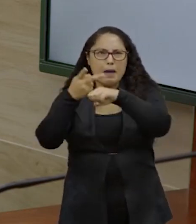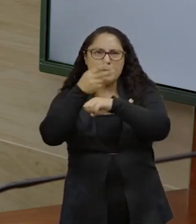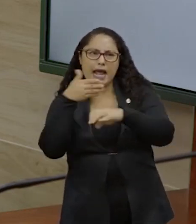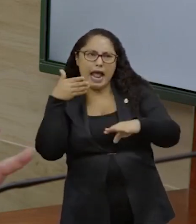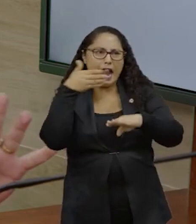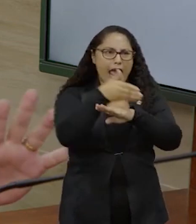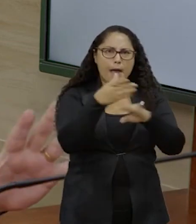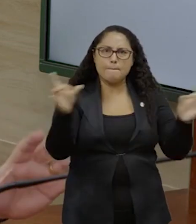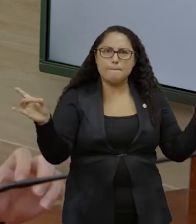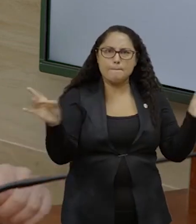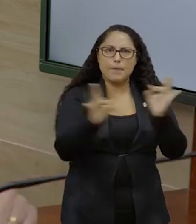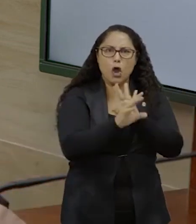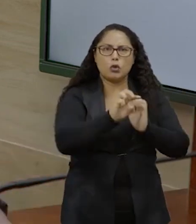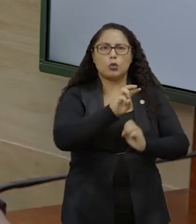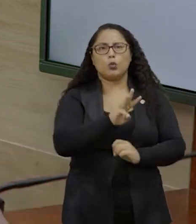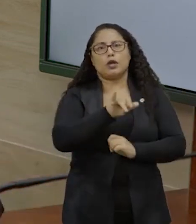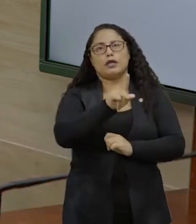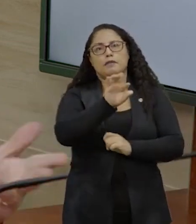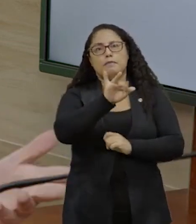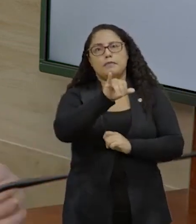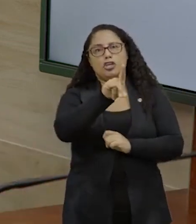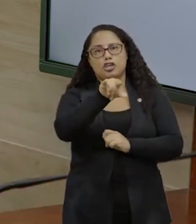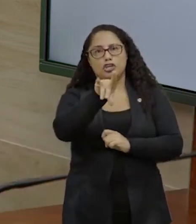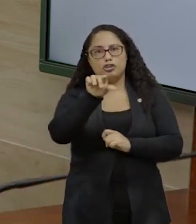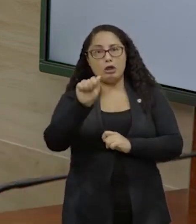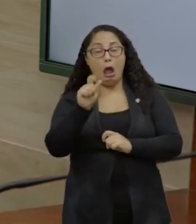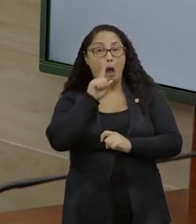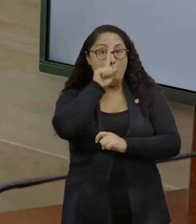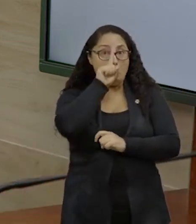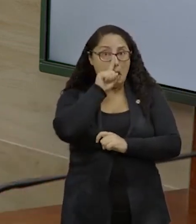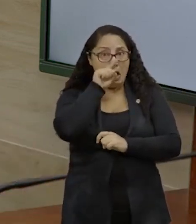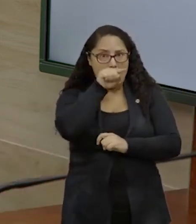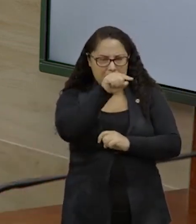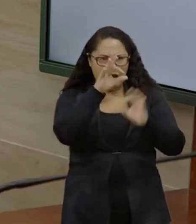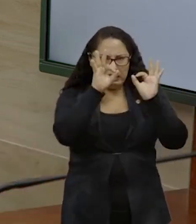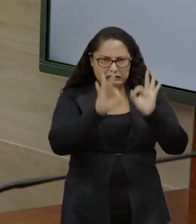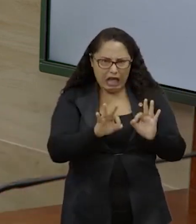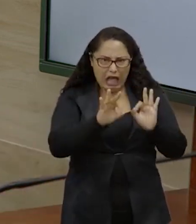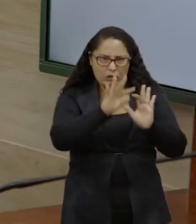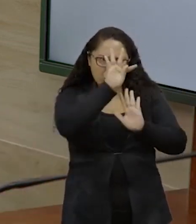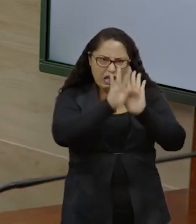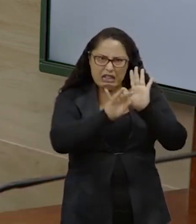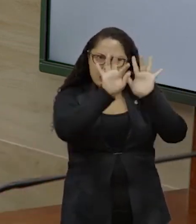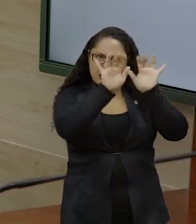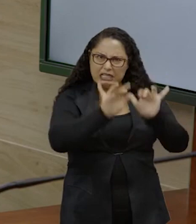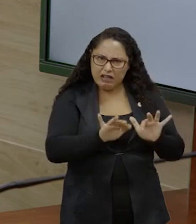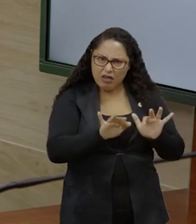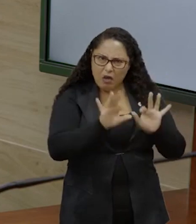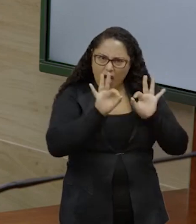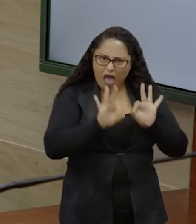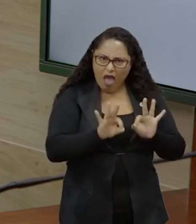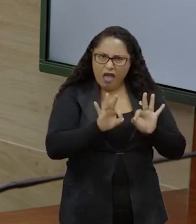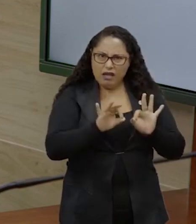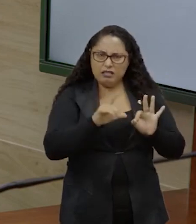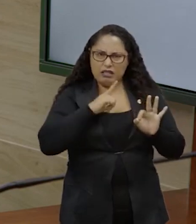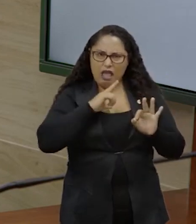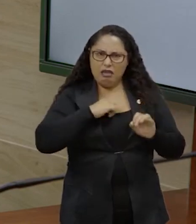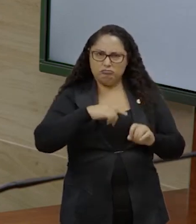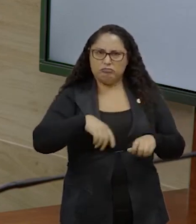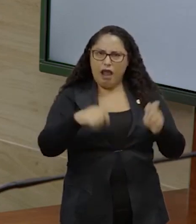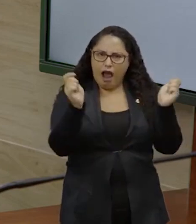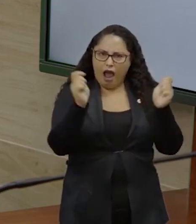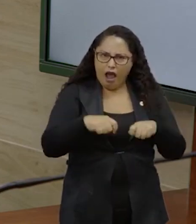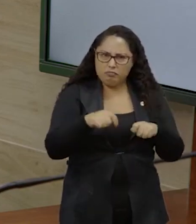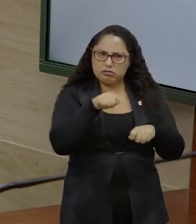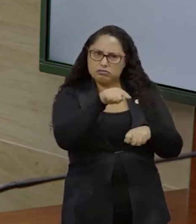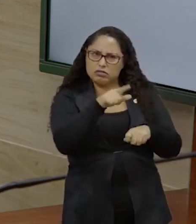no Wikipedia, tem tudo lá maravilhoso, né? Só que com aquele perigo, né? Será que aquilo está correto? Será que quem escreveu aquilo realmente tem uma autoridade,